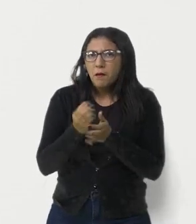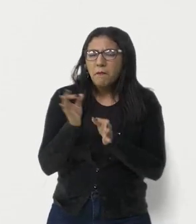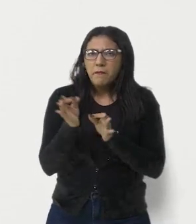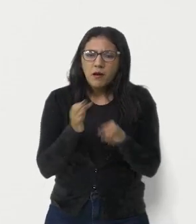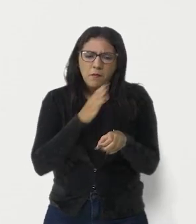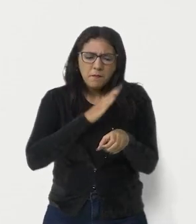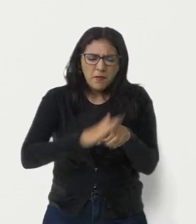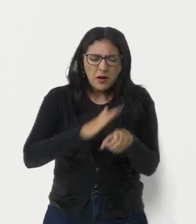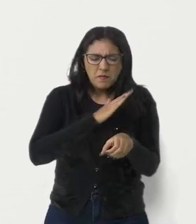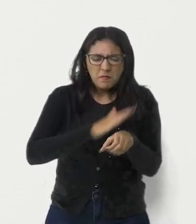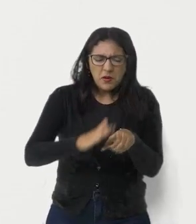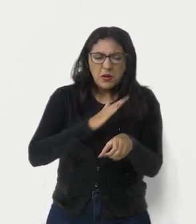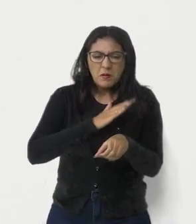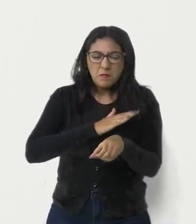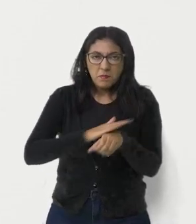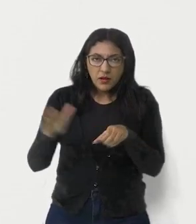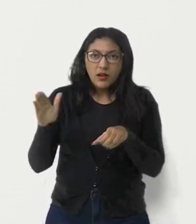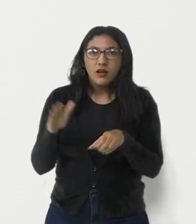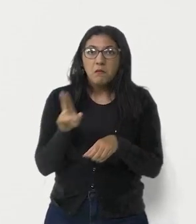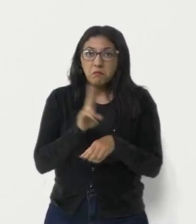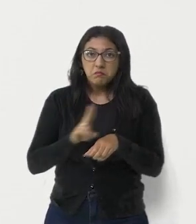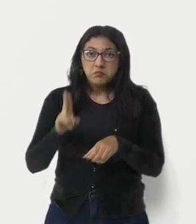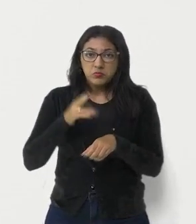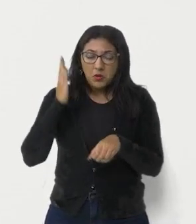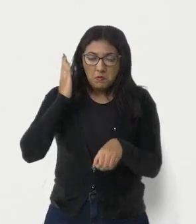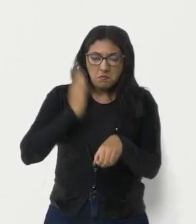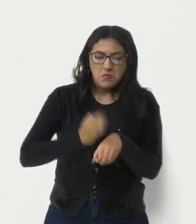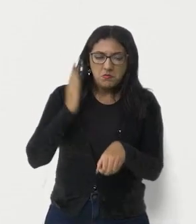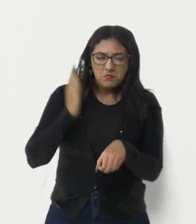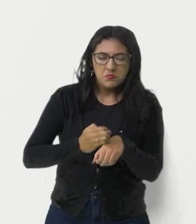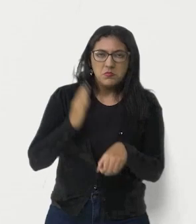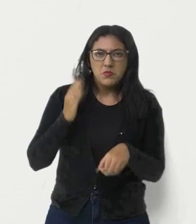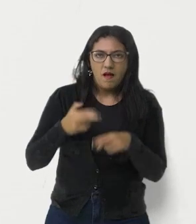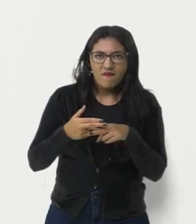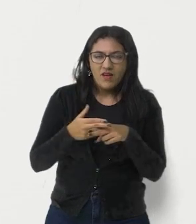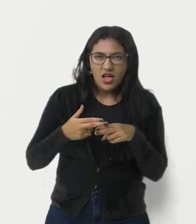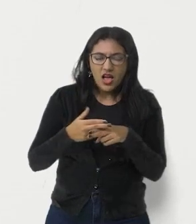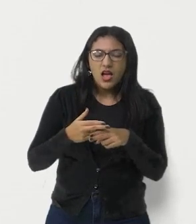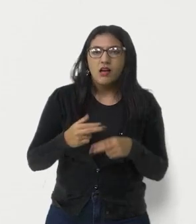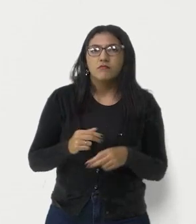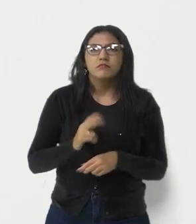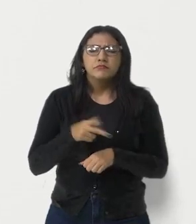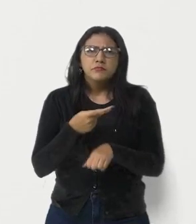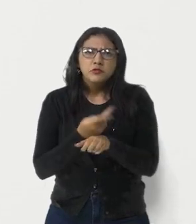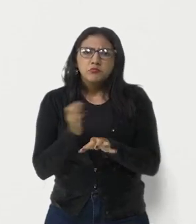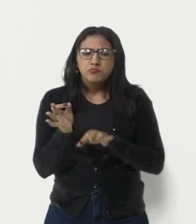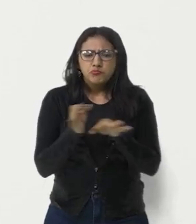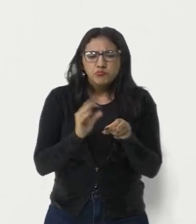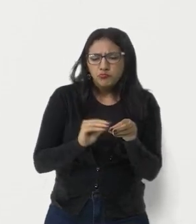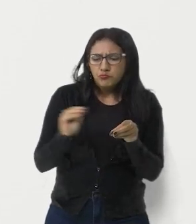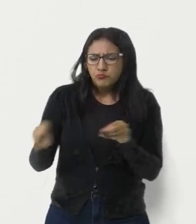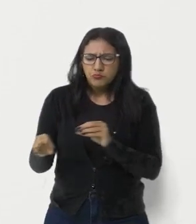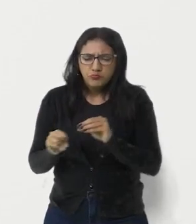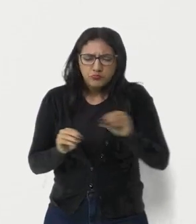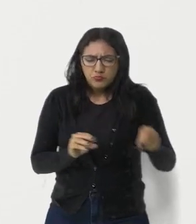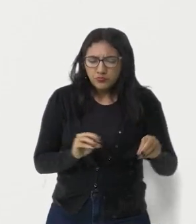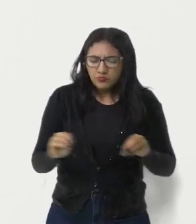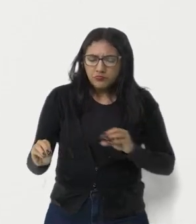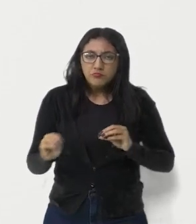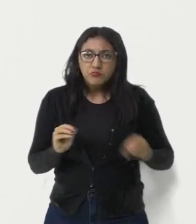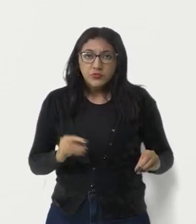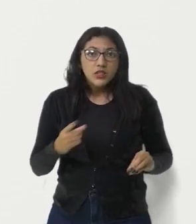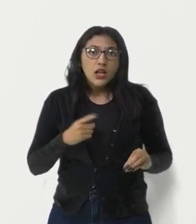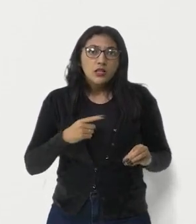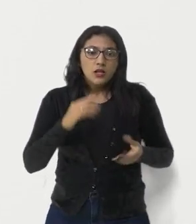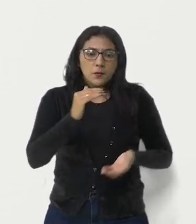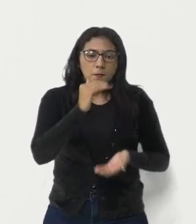a quebra do ouriço com machados para a separação das sementes. E após a seleção dessas castanhas, elas vão